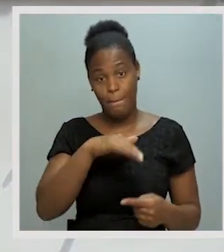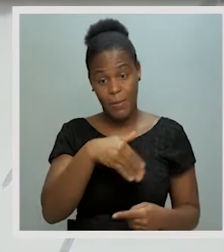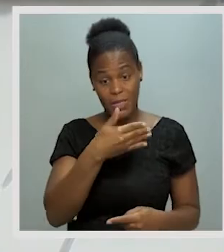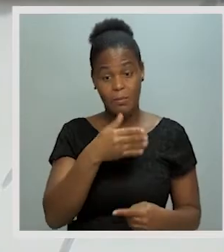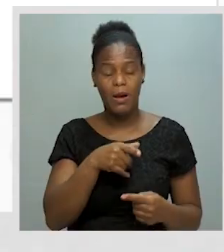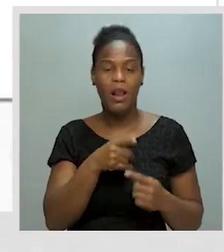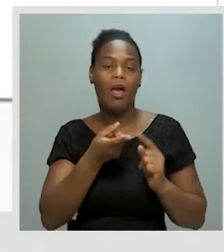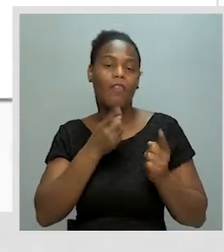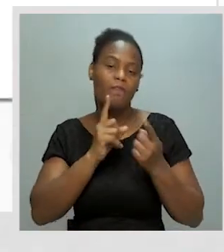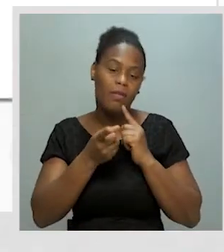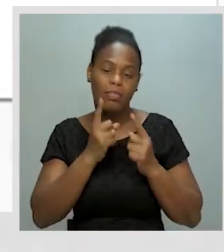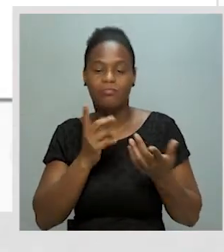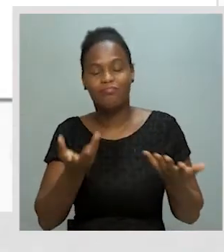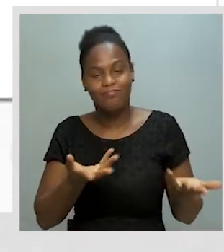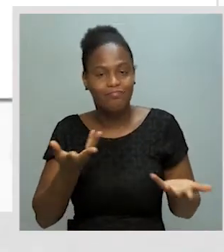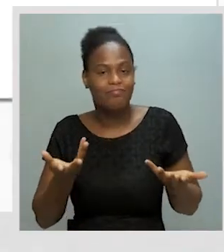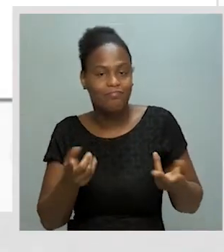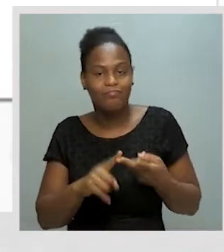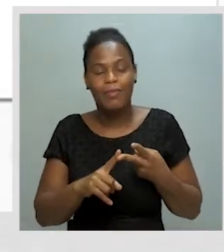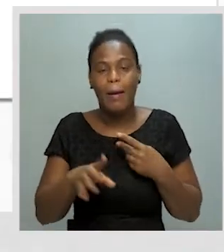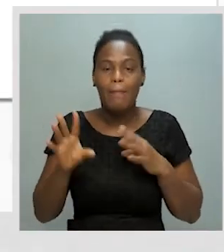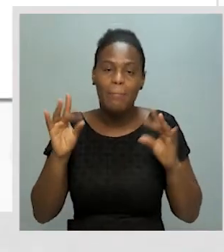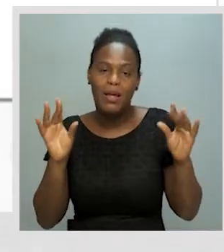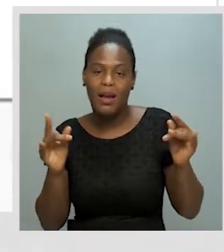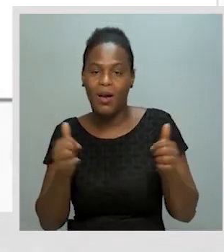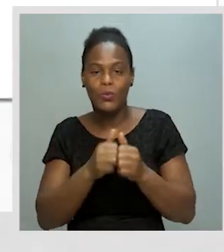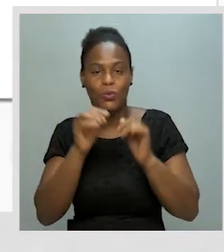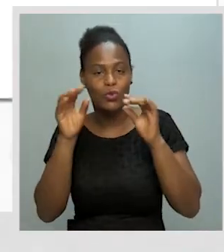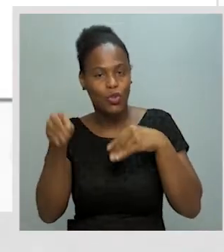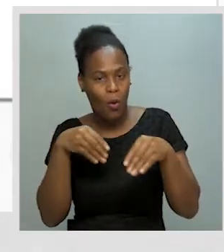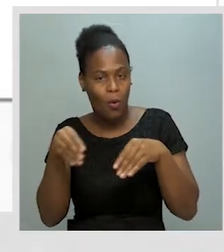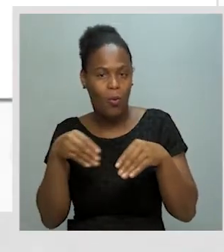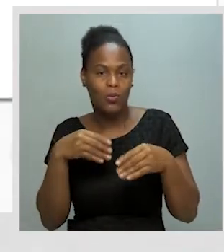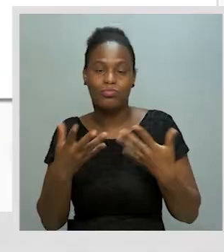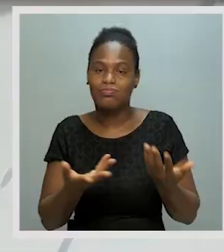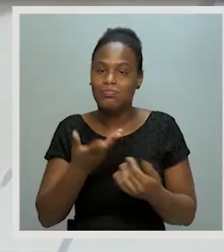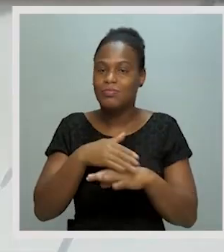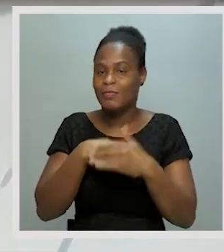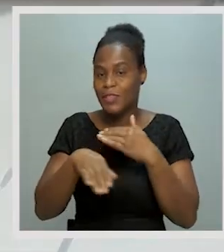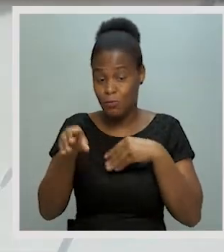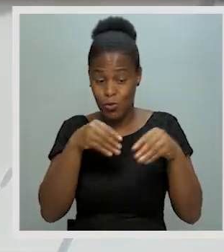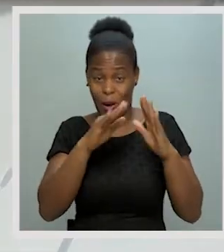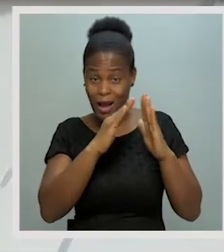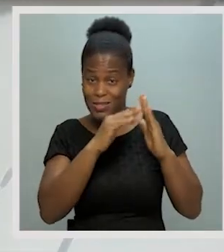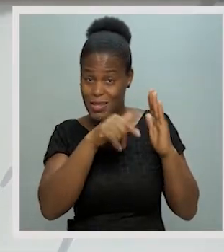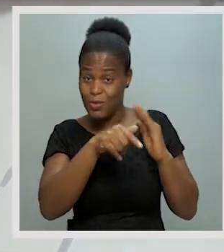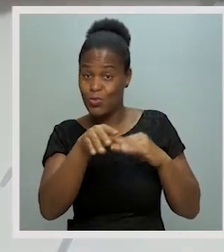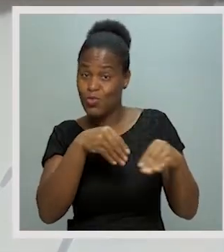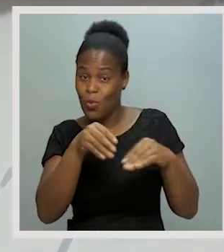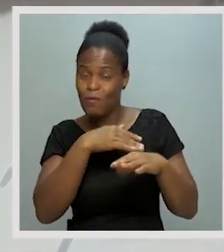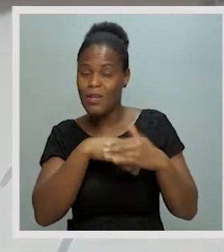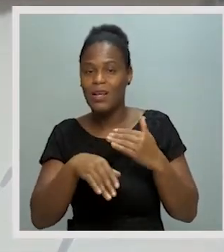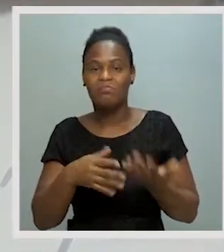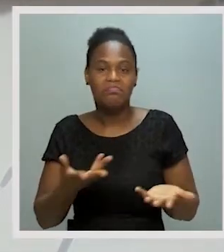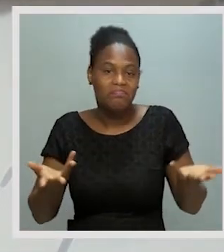tinha referido, é divertir. Brincamos com jogos, não é? Fazemos jogos lá em